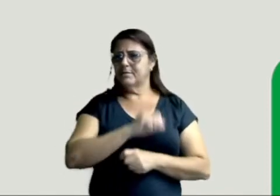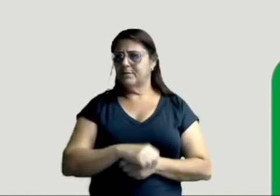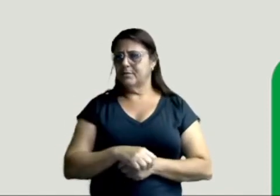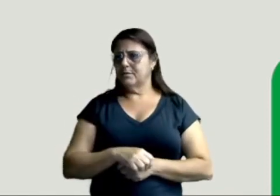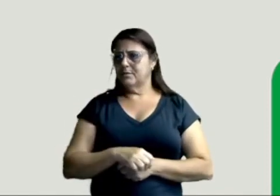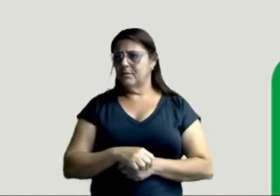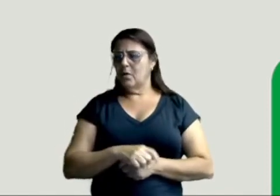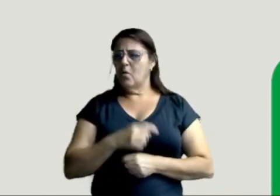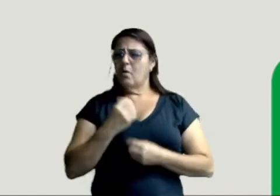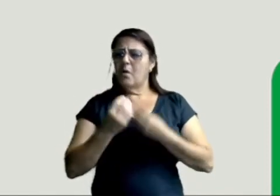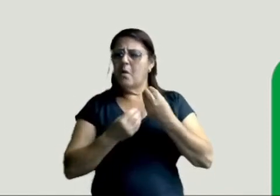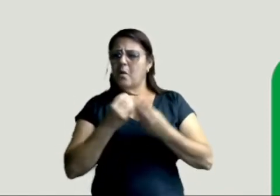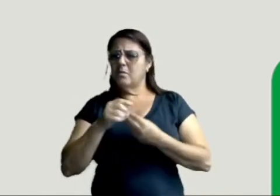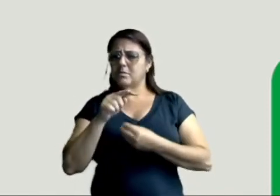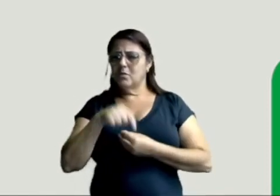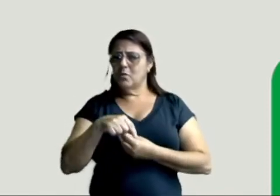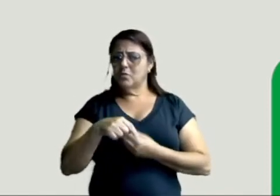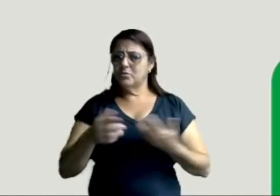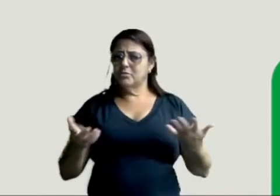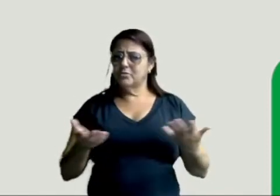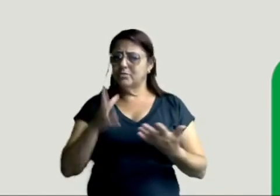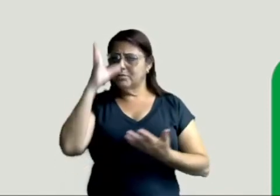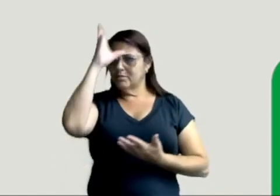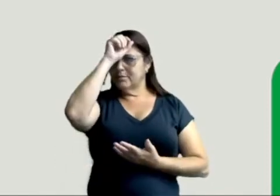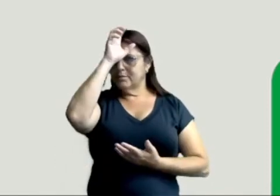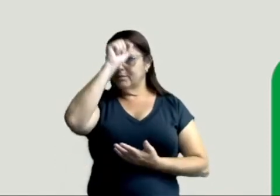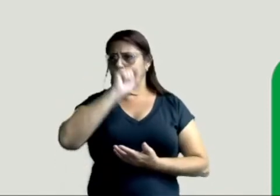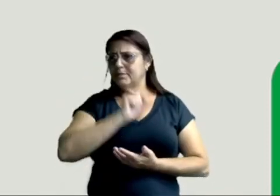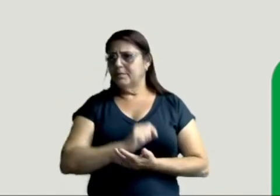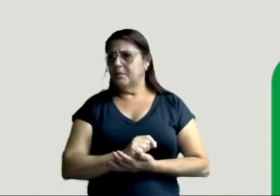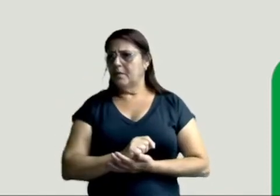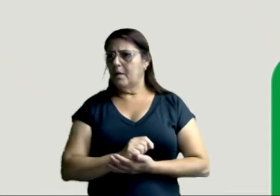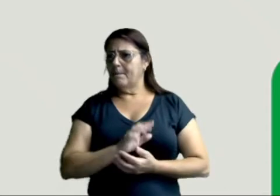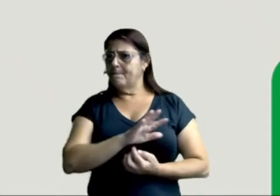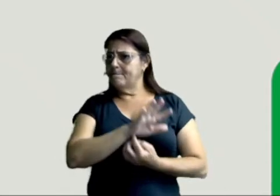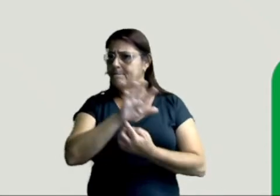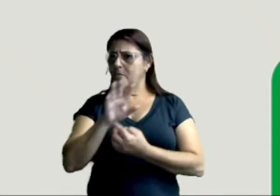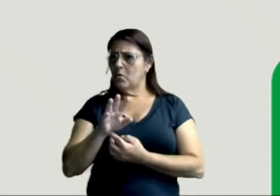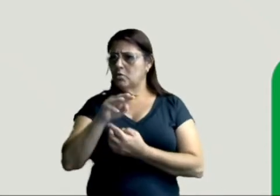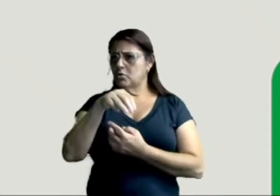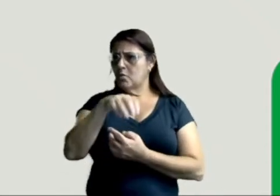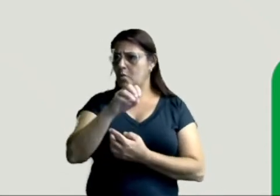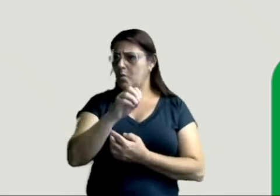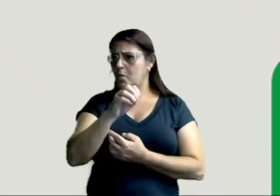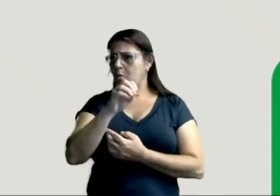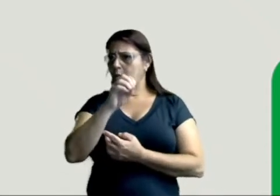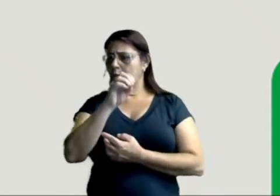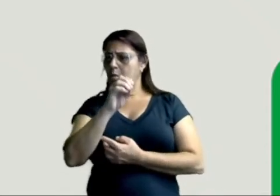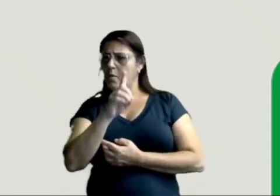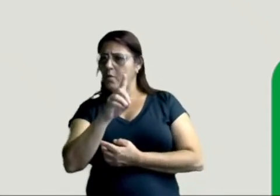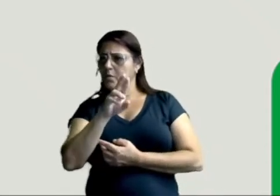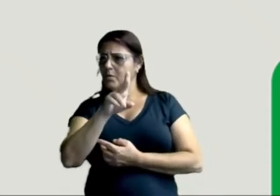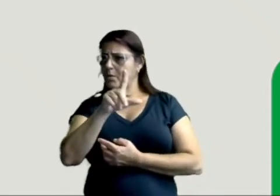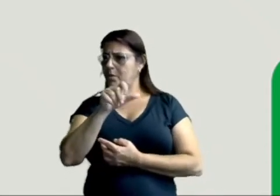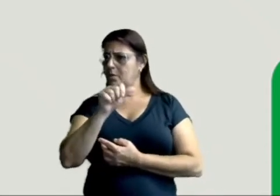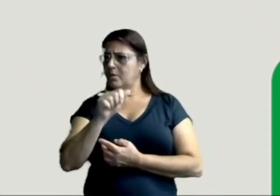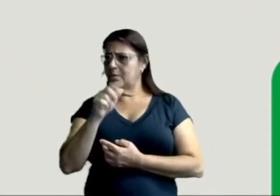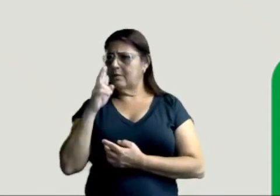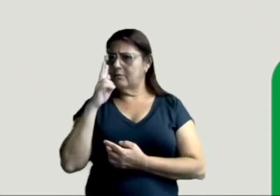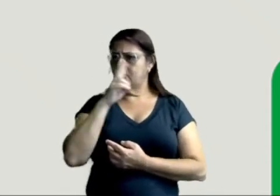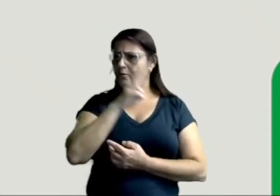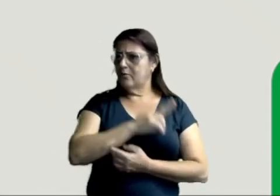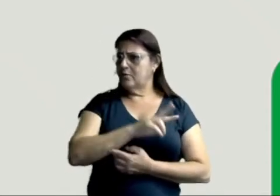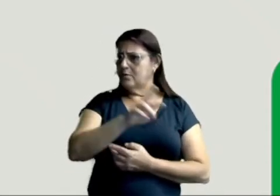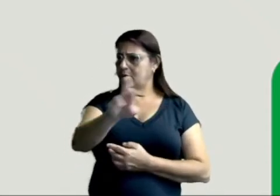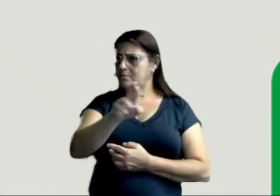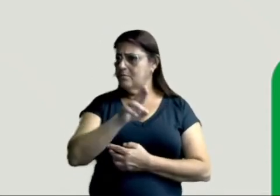que você realmente deu para aprender na aula de hoje. Então, diz o seguinte. Indique o modo da força resultante sobre um bloco abaixo.